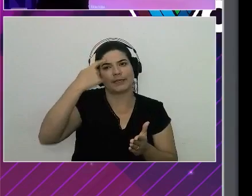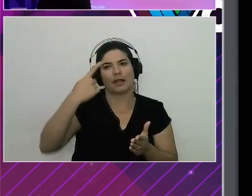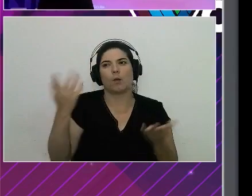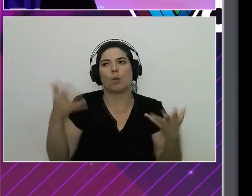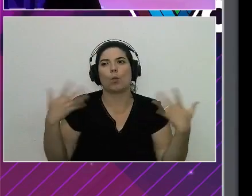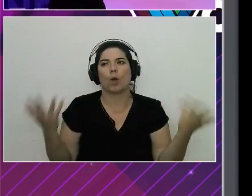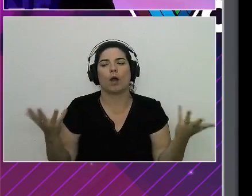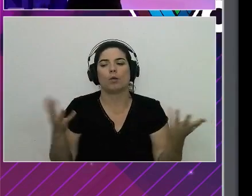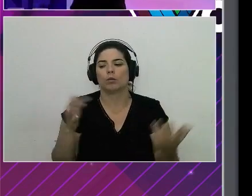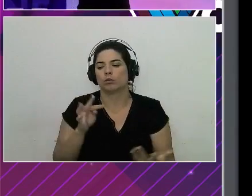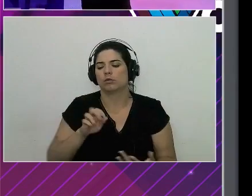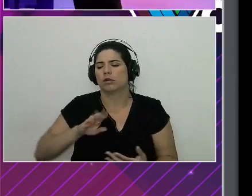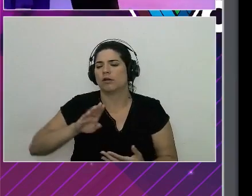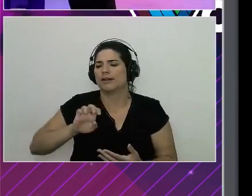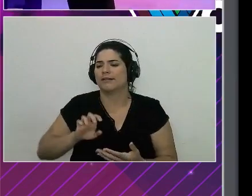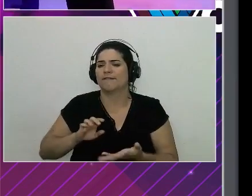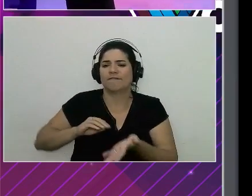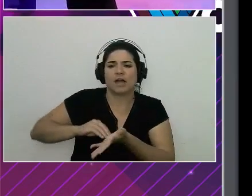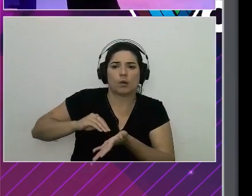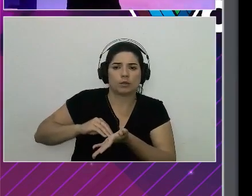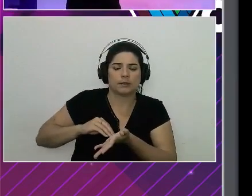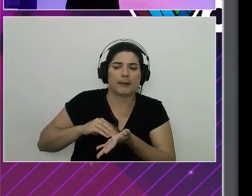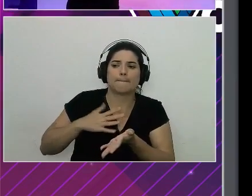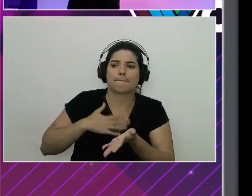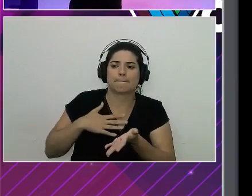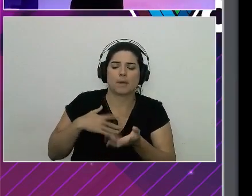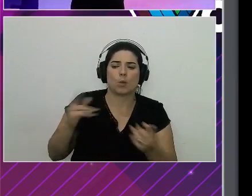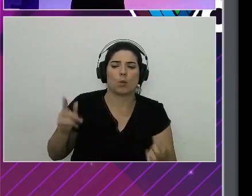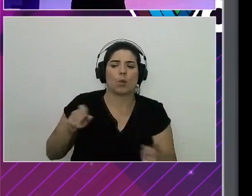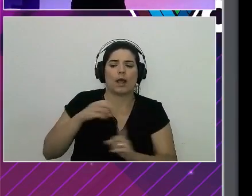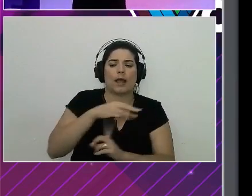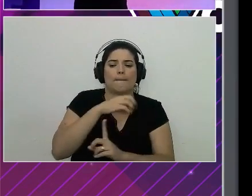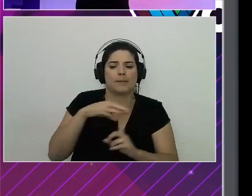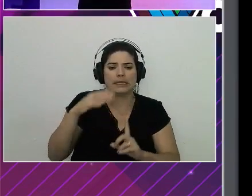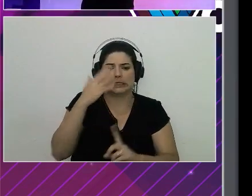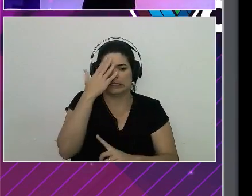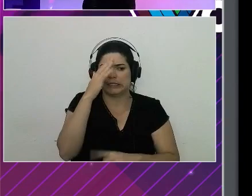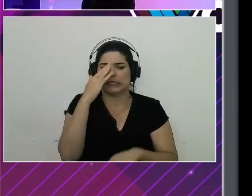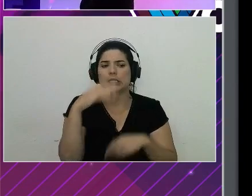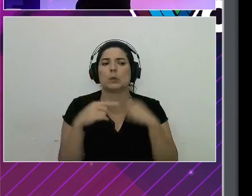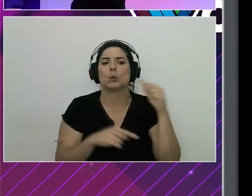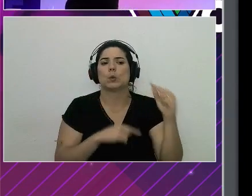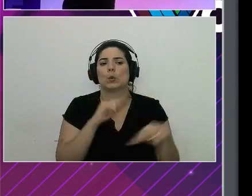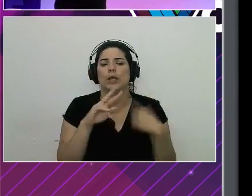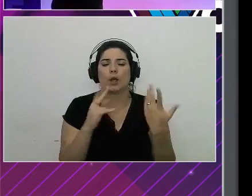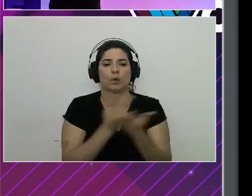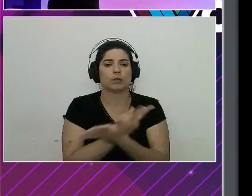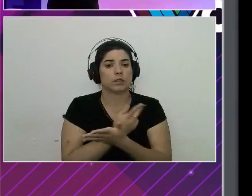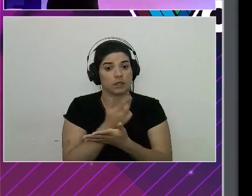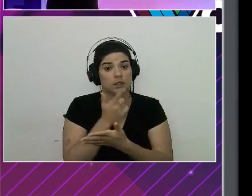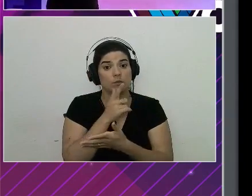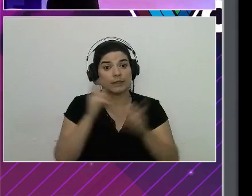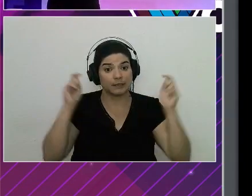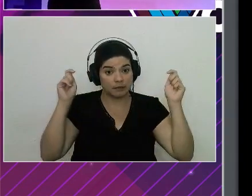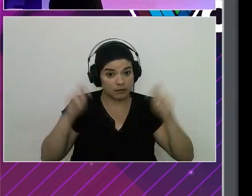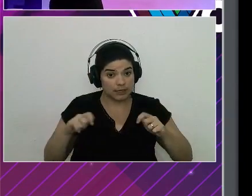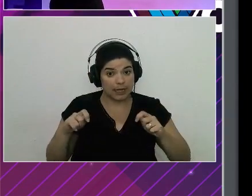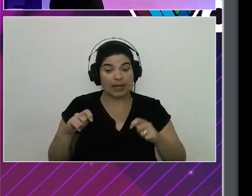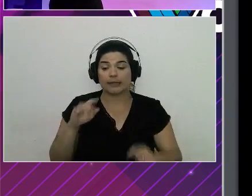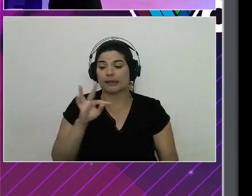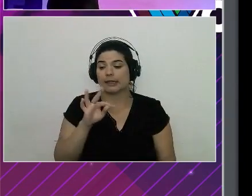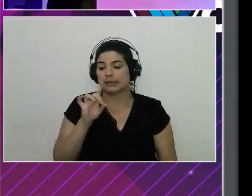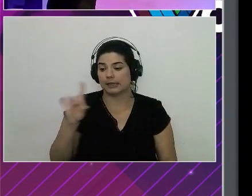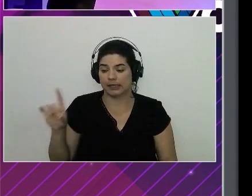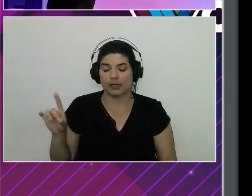estão faltando na minha aplicação para mim poder entender o que está acontecendo com ela. Eu consigo até fazer uma forma de TDD, eu consigo